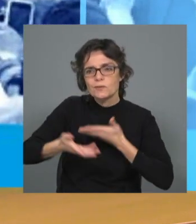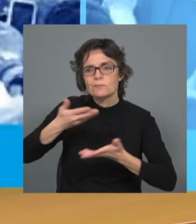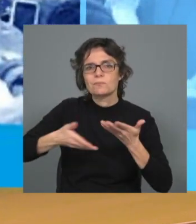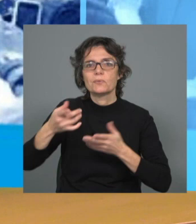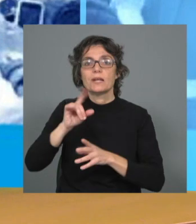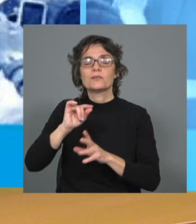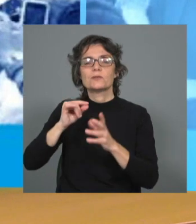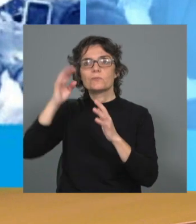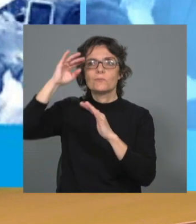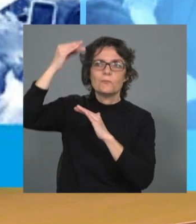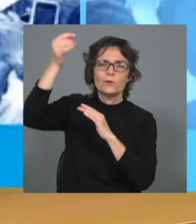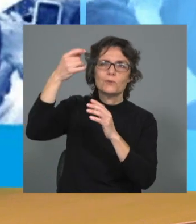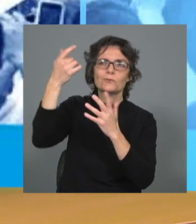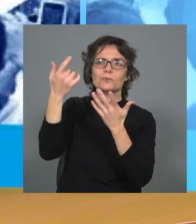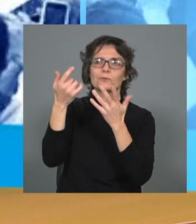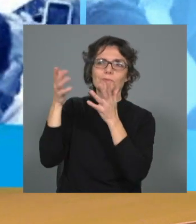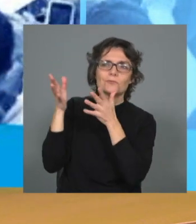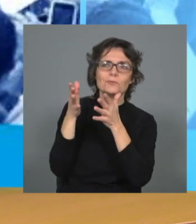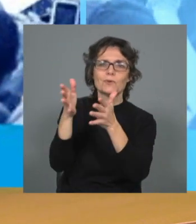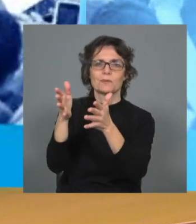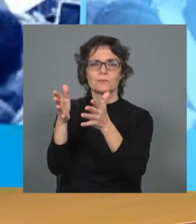projetar uma vida